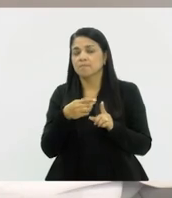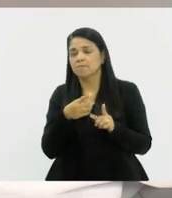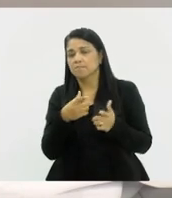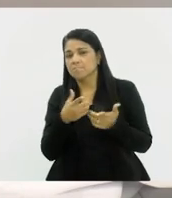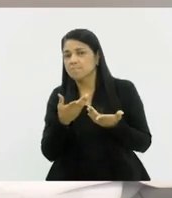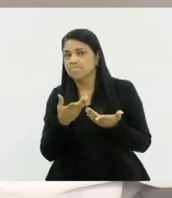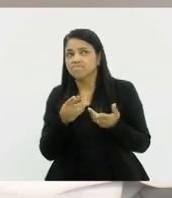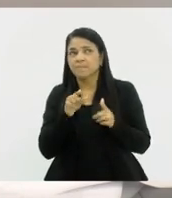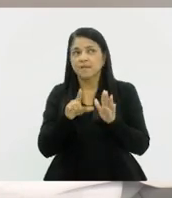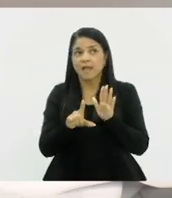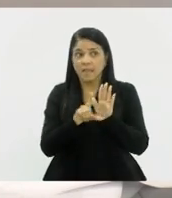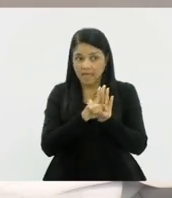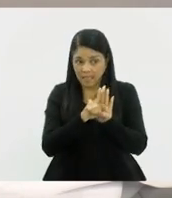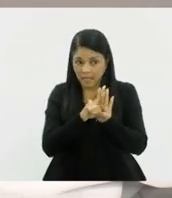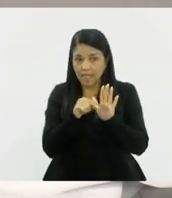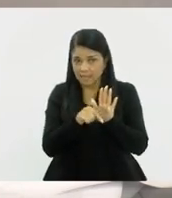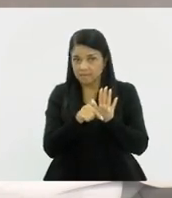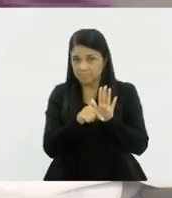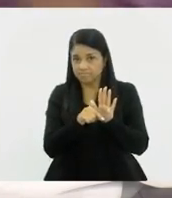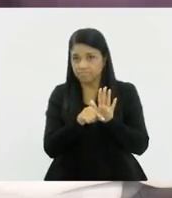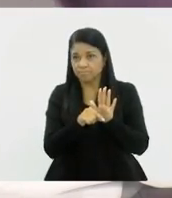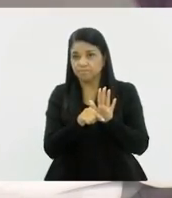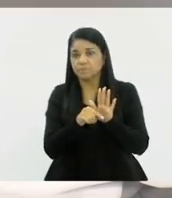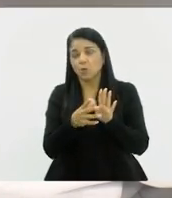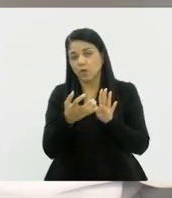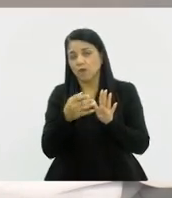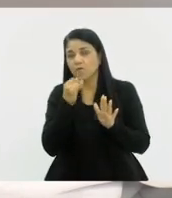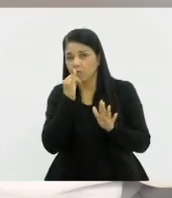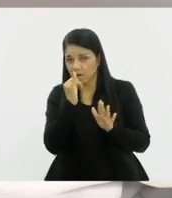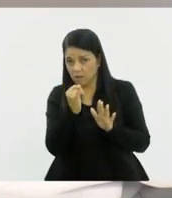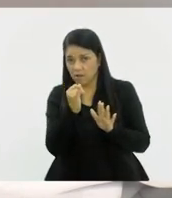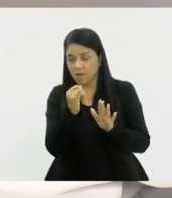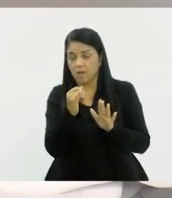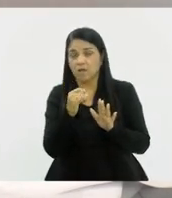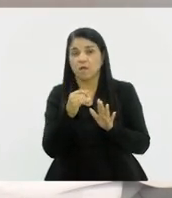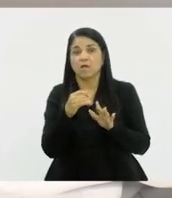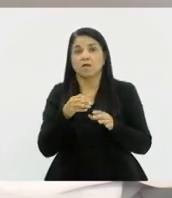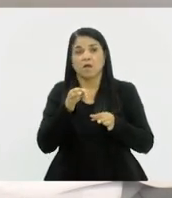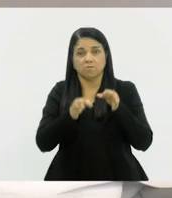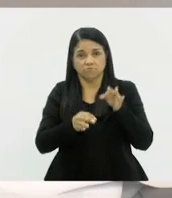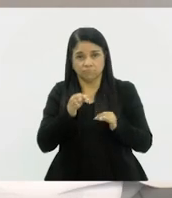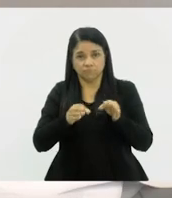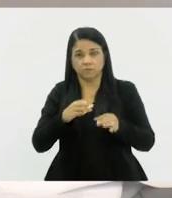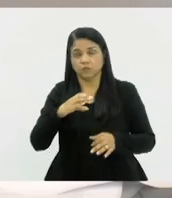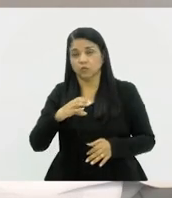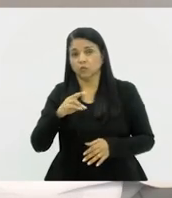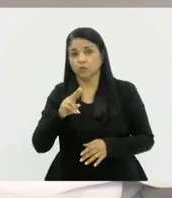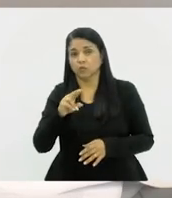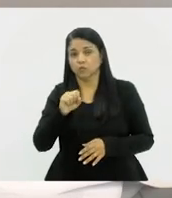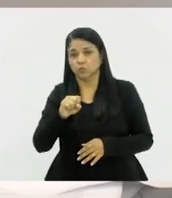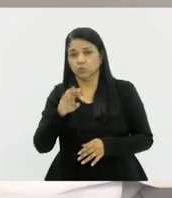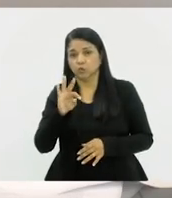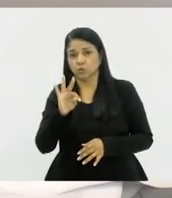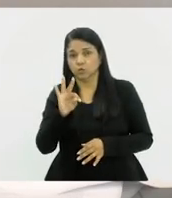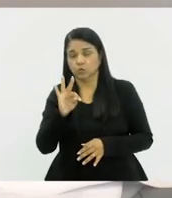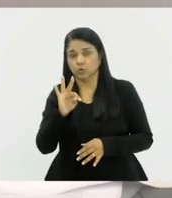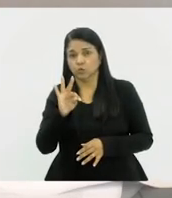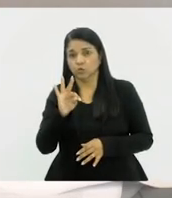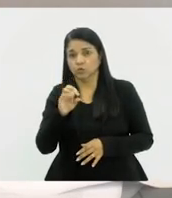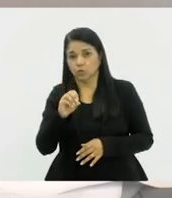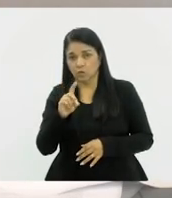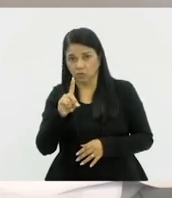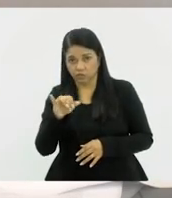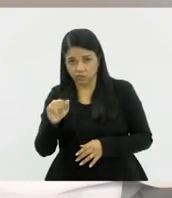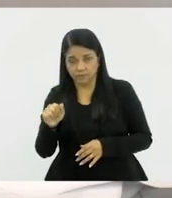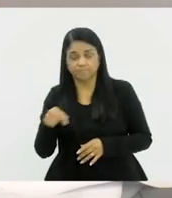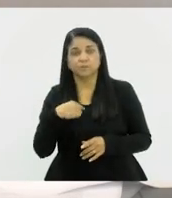dizer além dessa da da audiência de Custódia que tem permit que permitiu nos dois